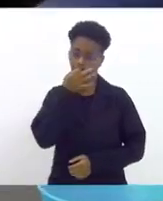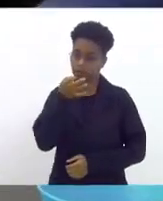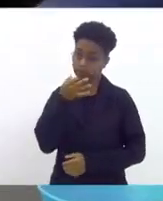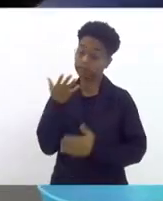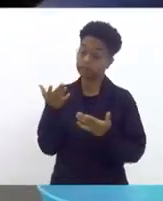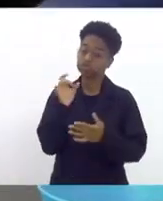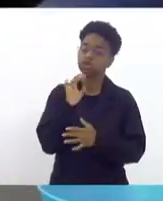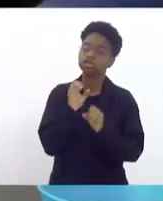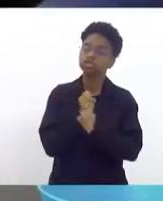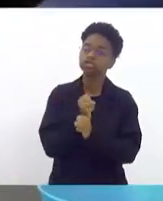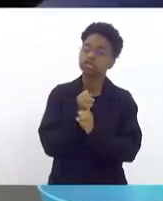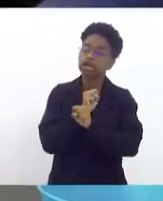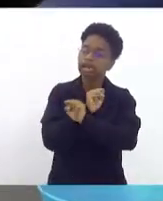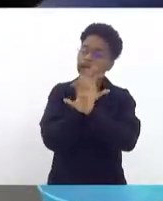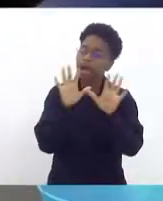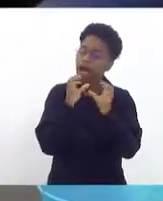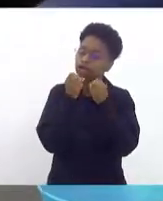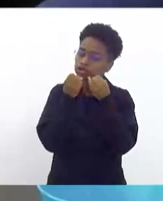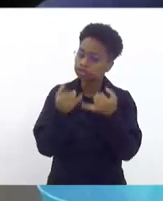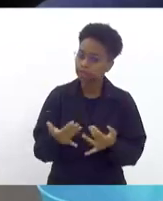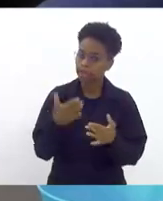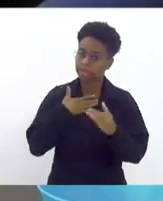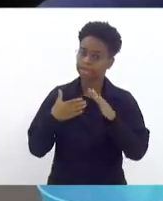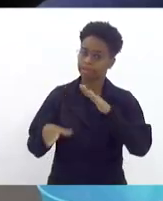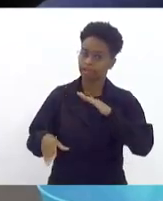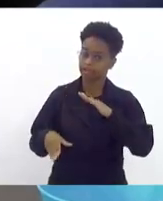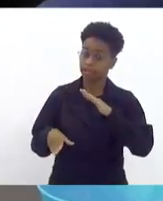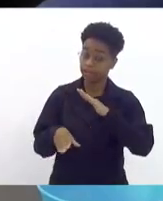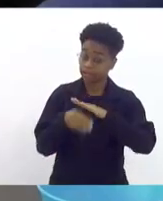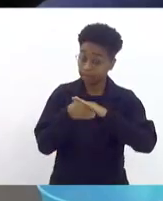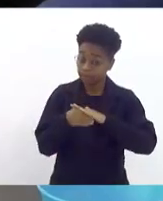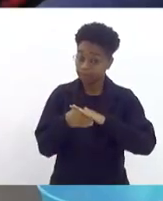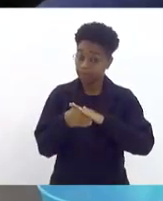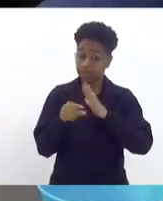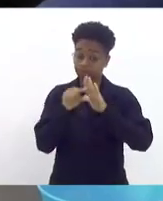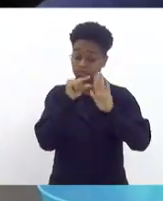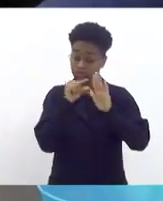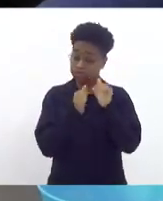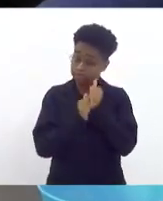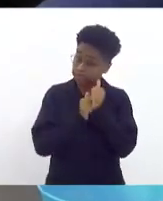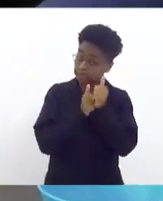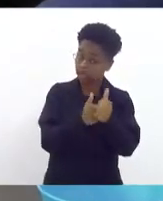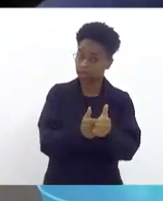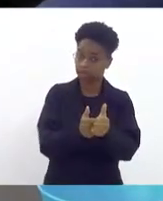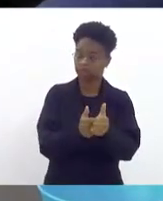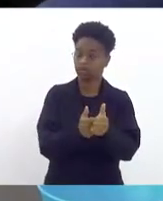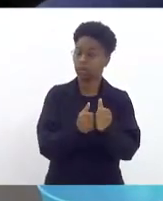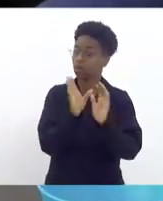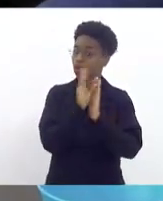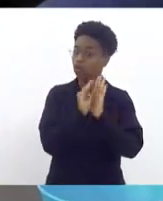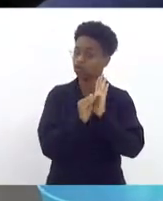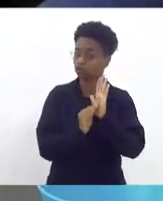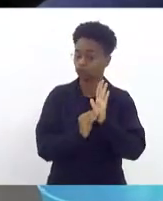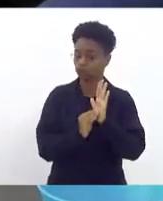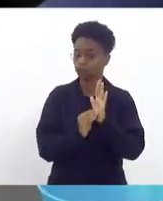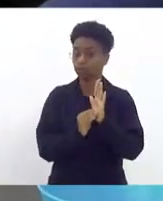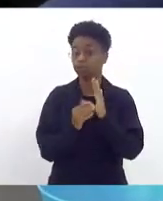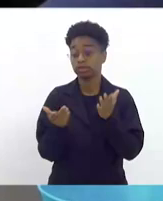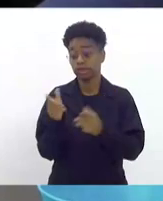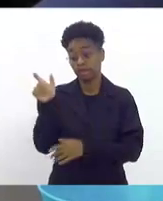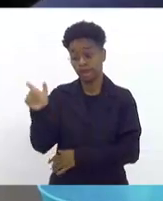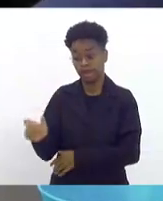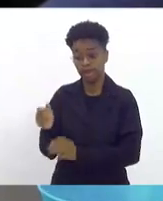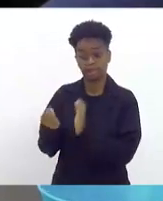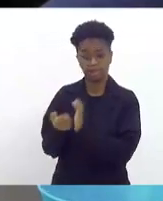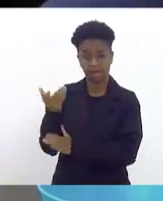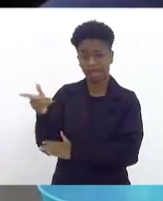claro que a minha emenda reproduz a ementa se reproduz o conteúdo aí a autora